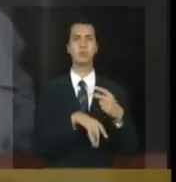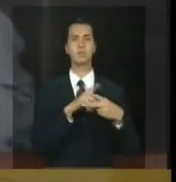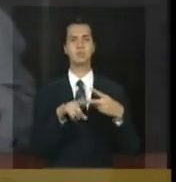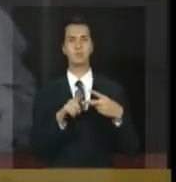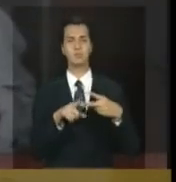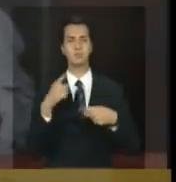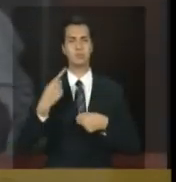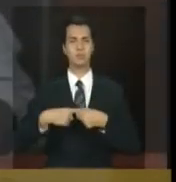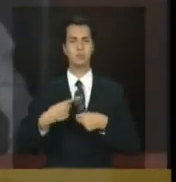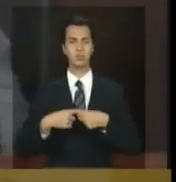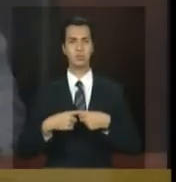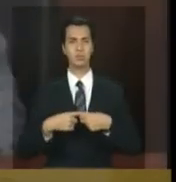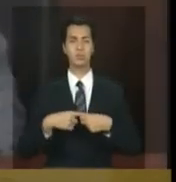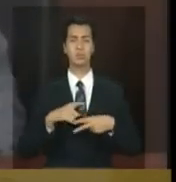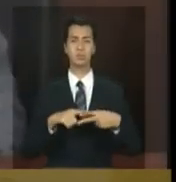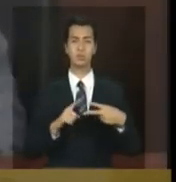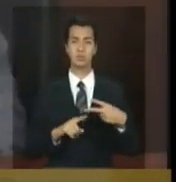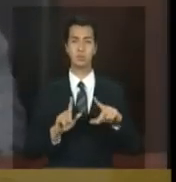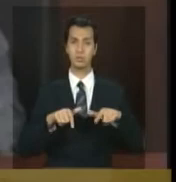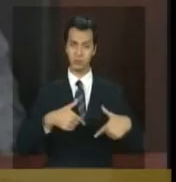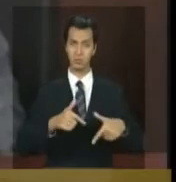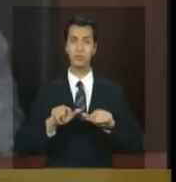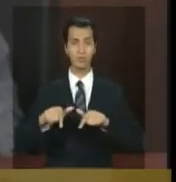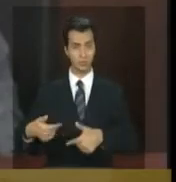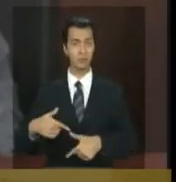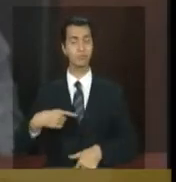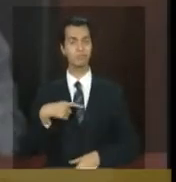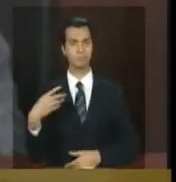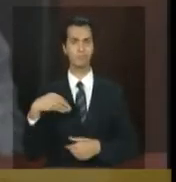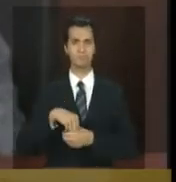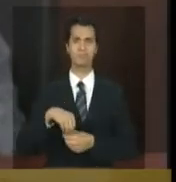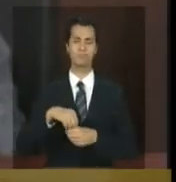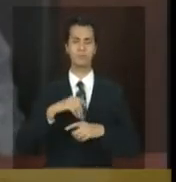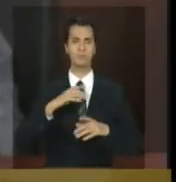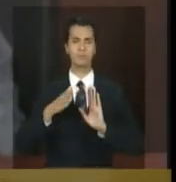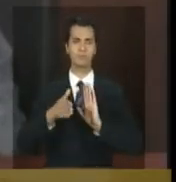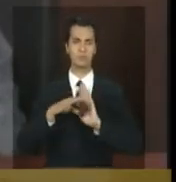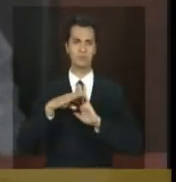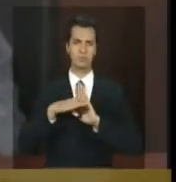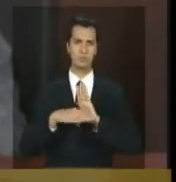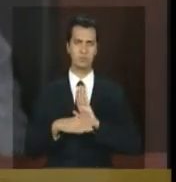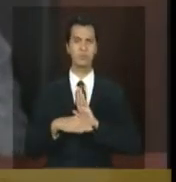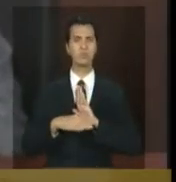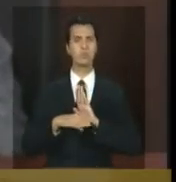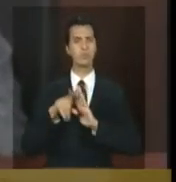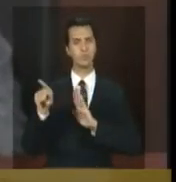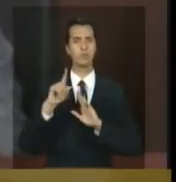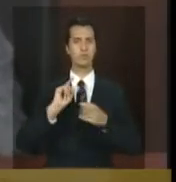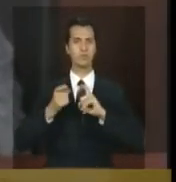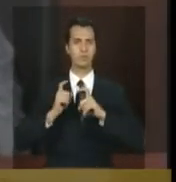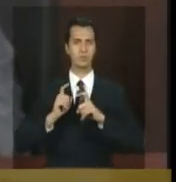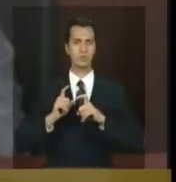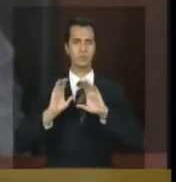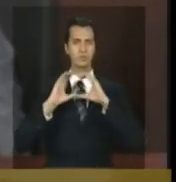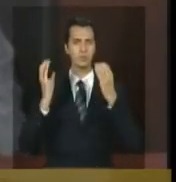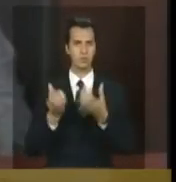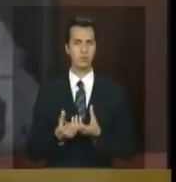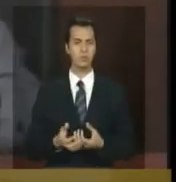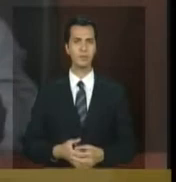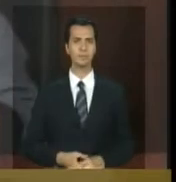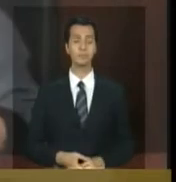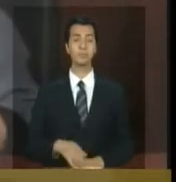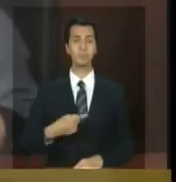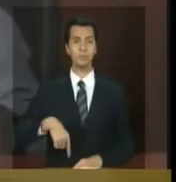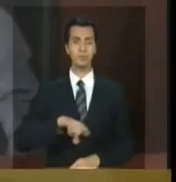desafios estão na pauta da reunião. É importante que a gente entenda, quando se fala de oportunidade de discutir e